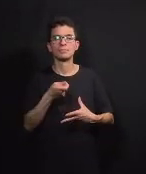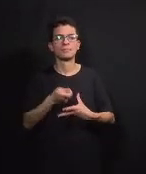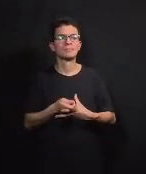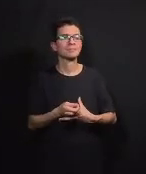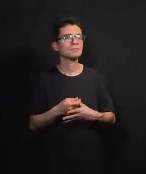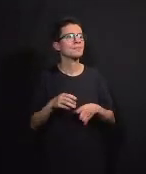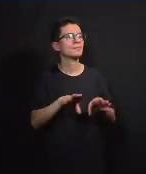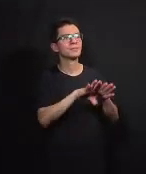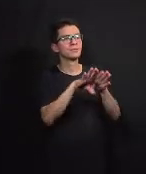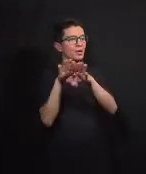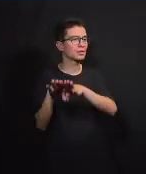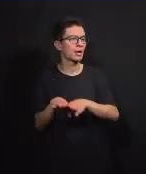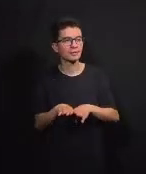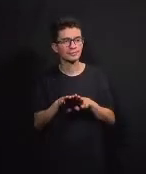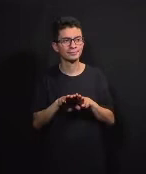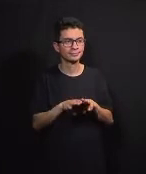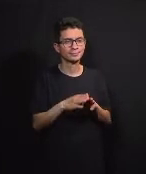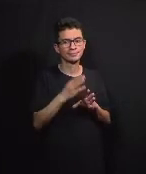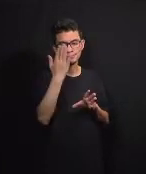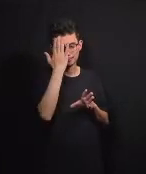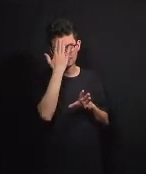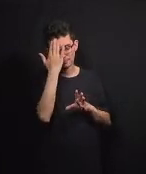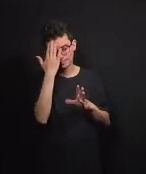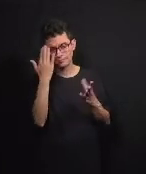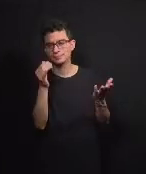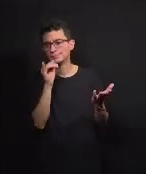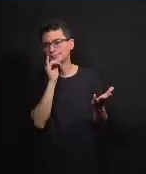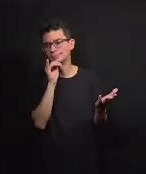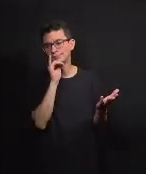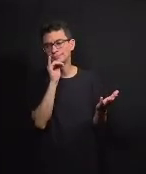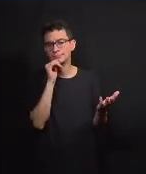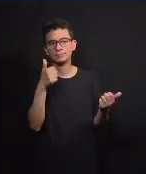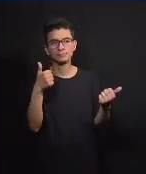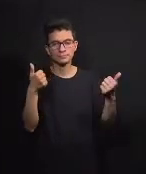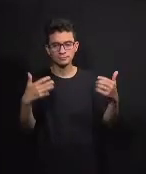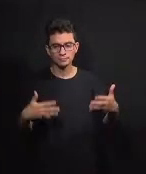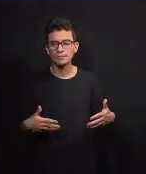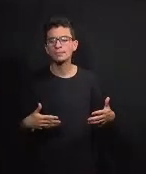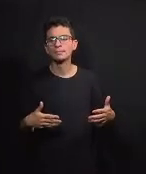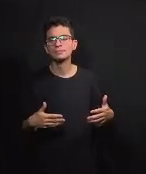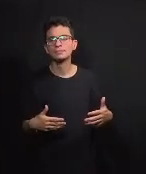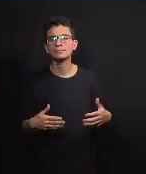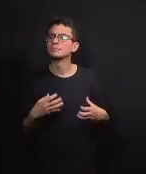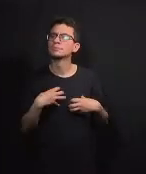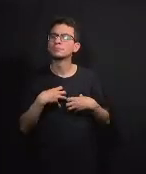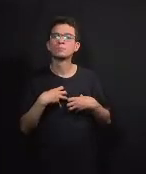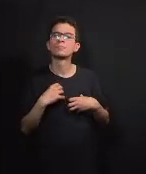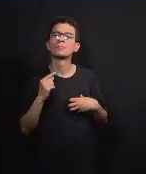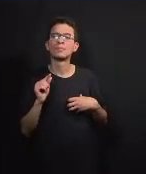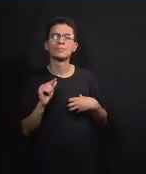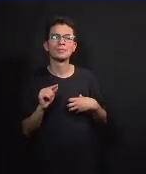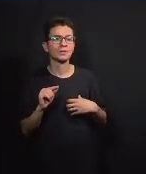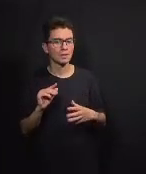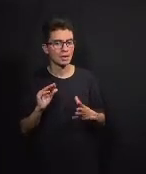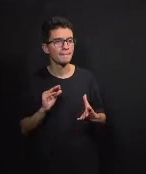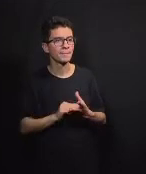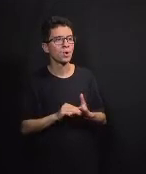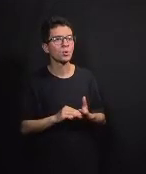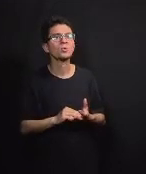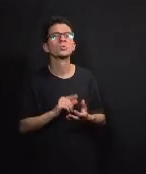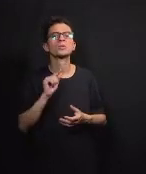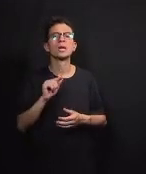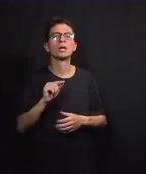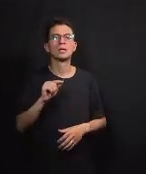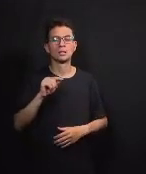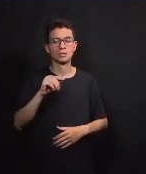igualitários, se é que usar, certamente a gente seria tentado a incluir a Coreia do Norte no